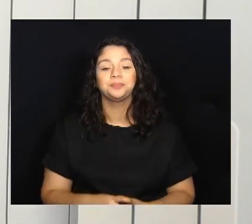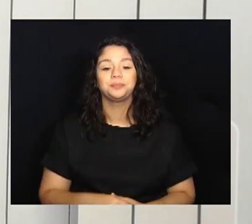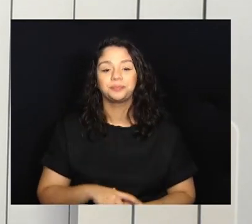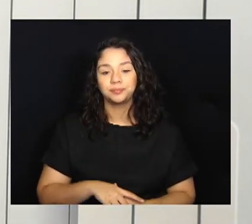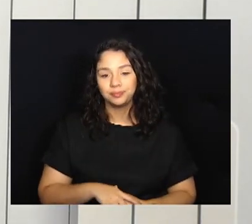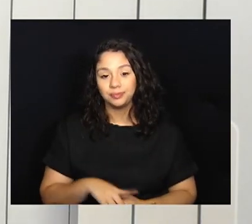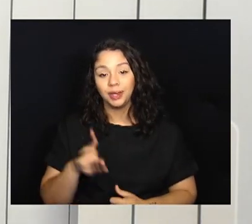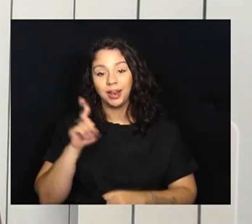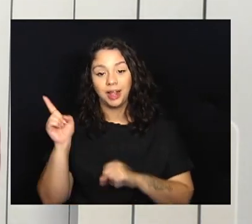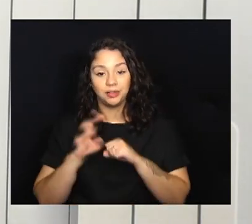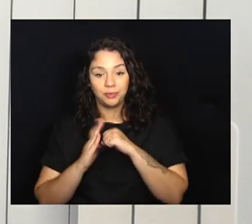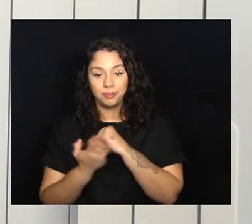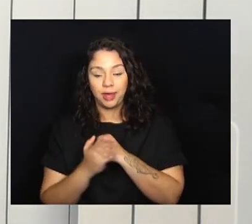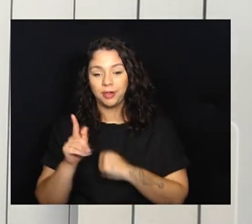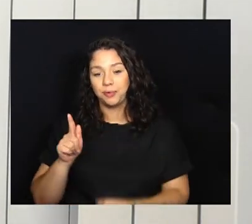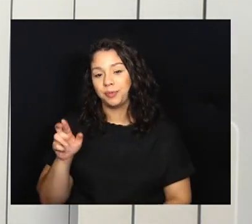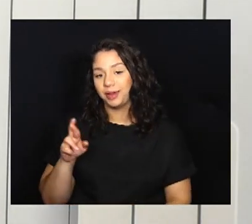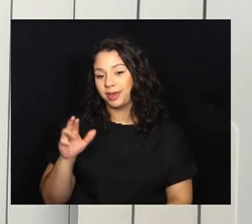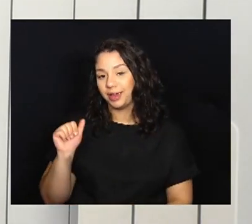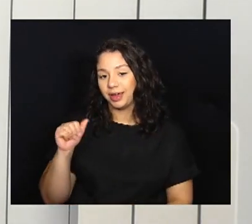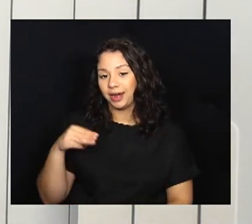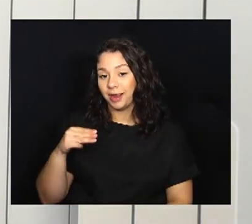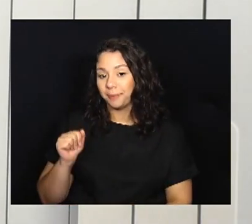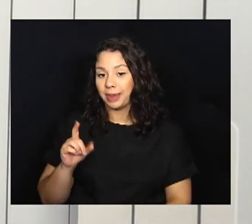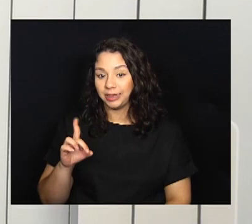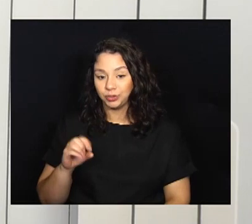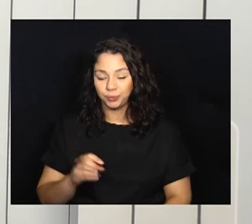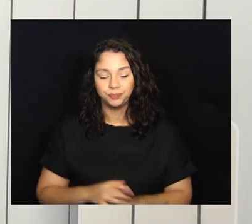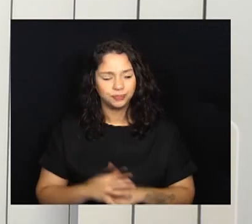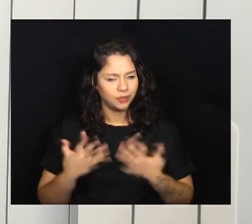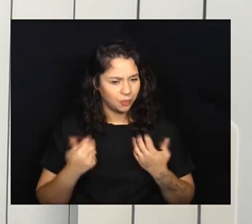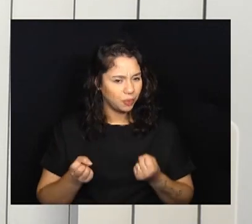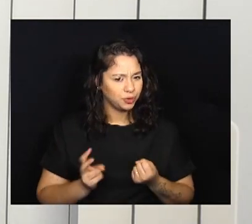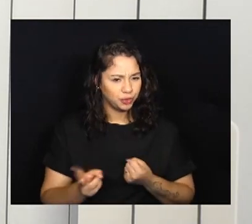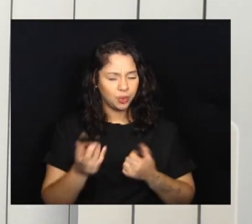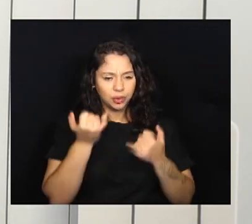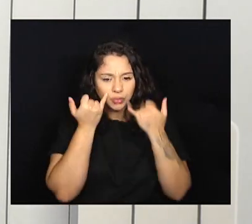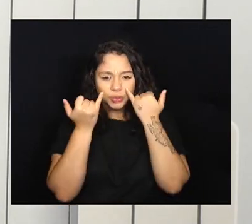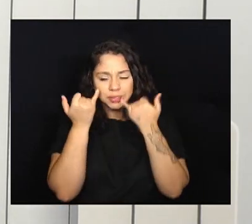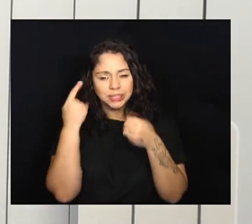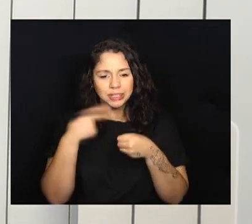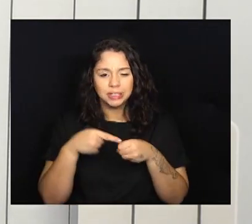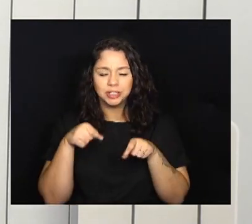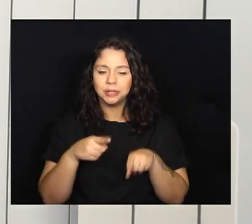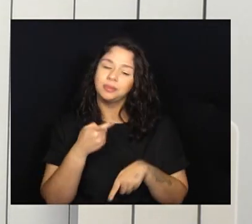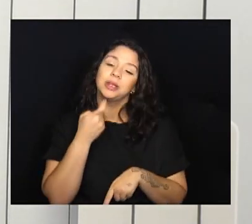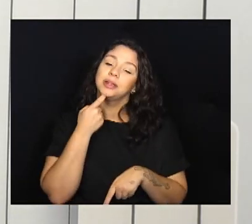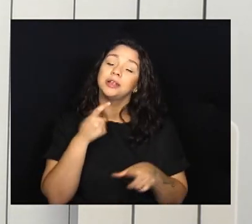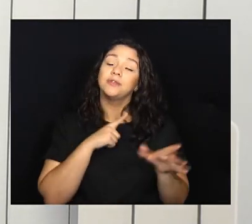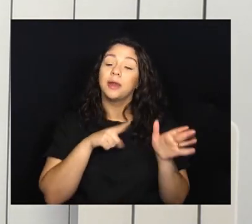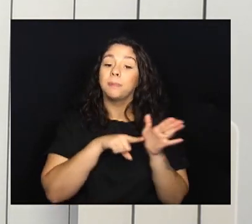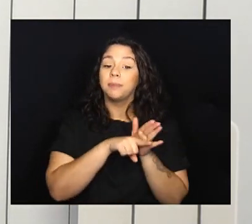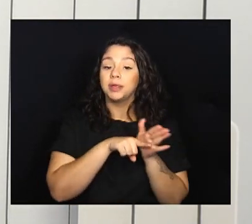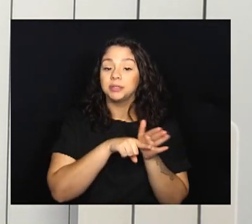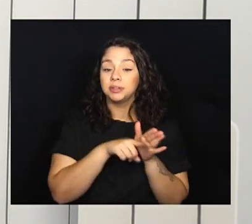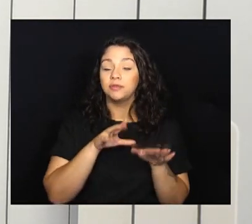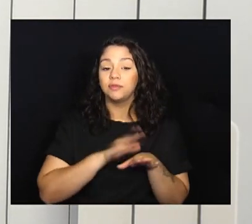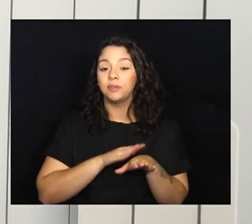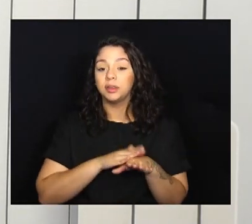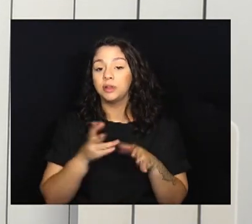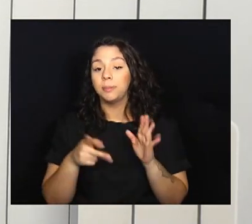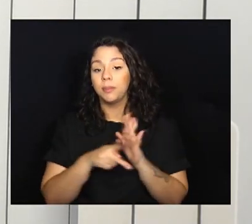do bairro do Gramado. Vamos seguir com as notícias da metrópole de Campinas, porque olha só, pesquisa realizada pelo Laboratório